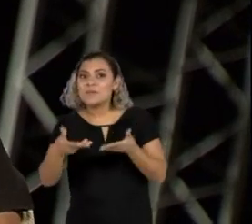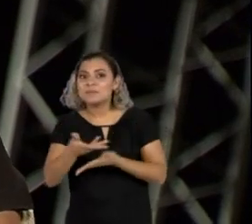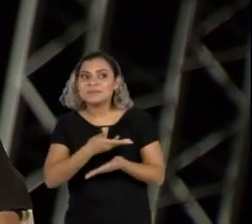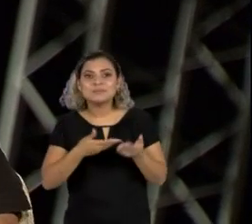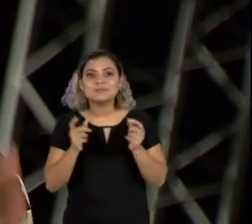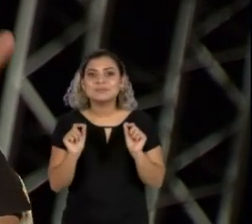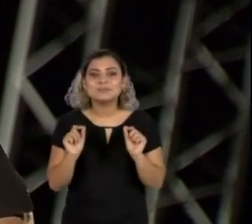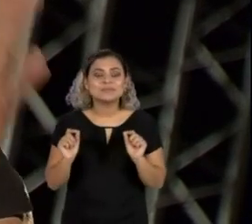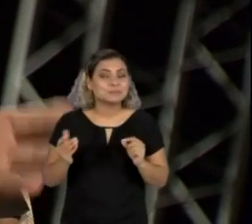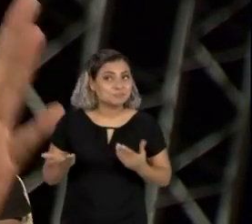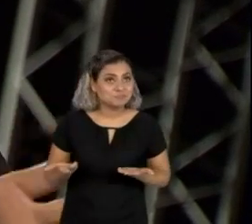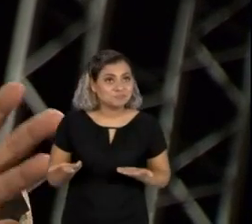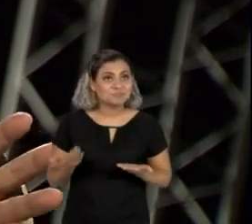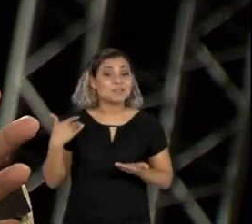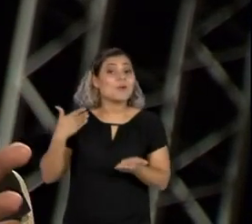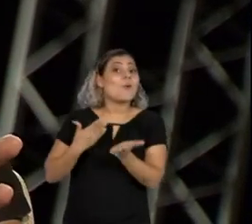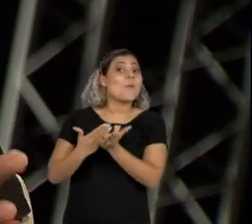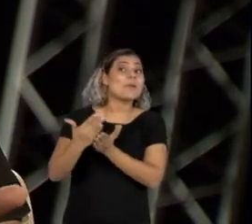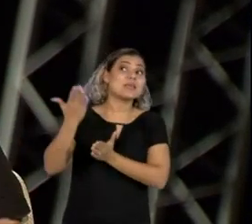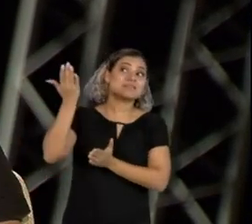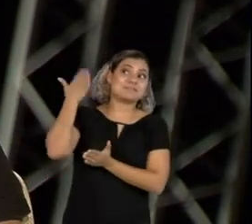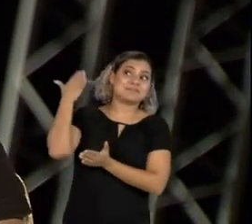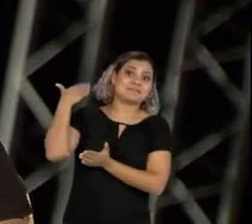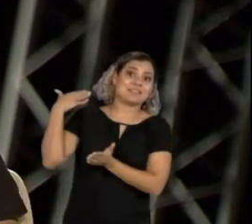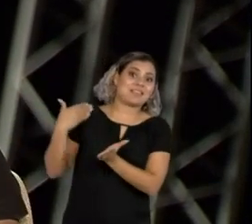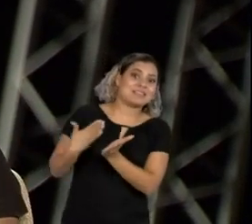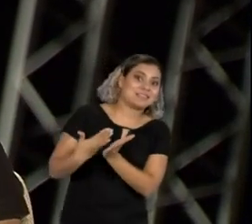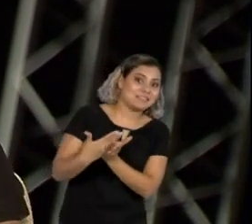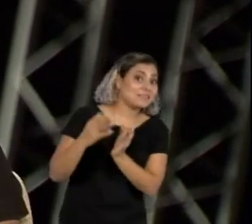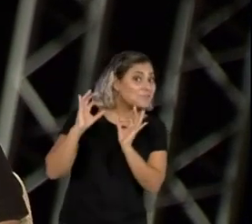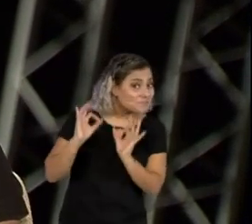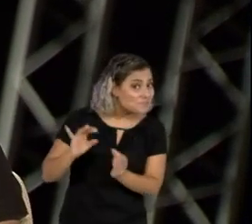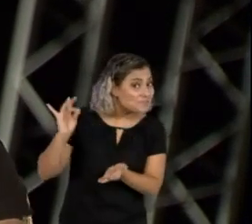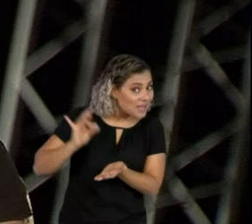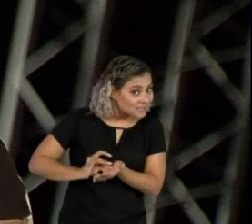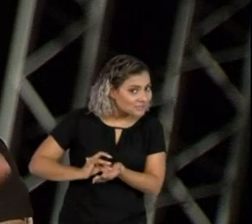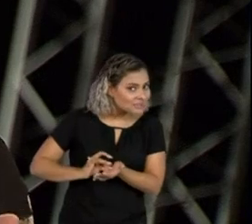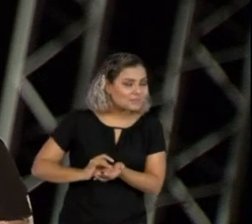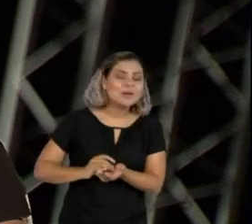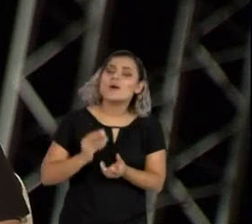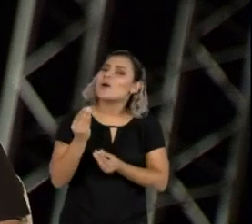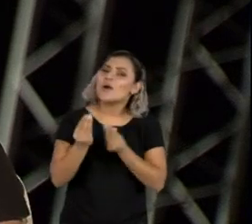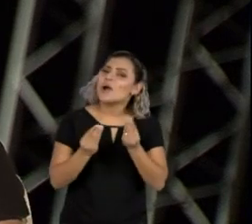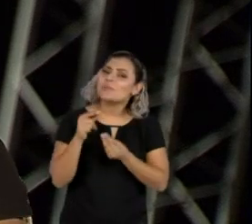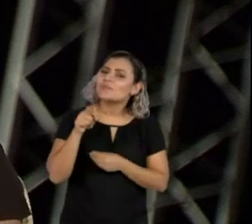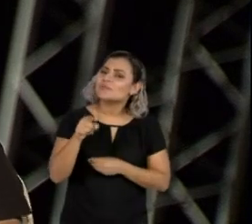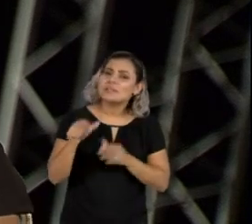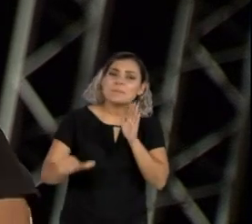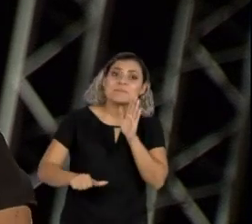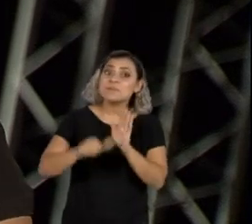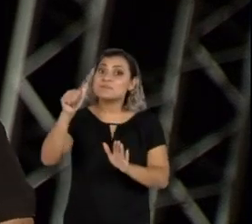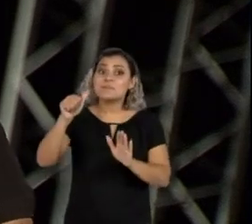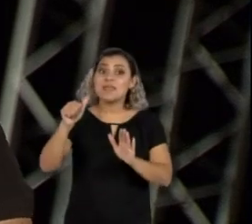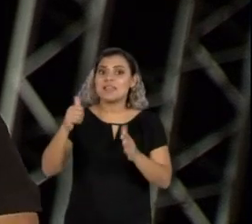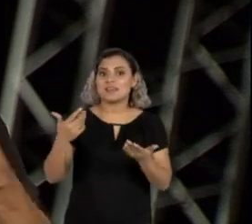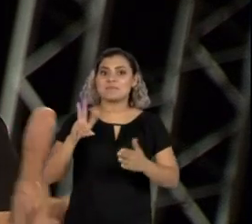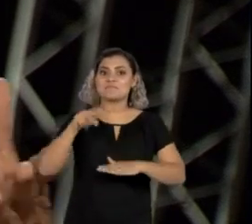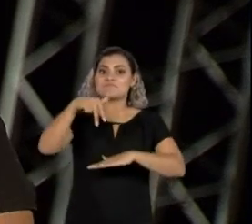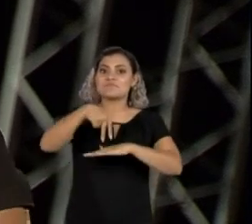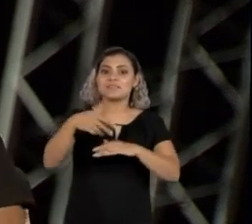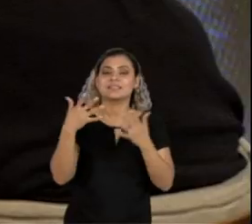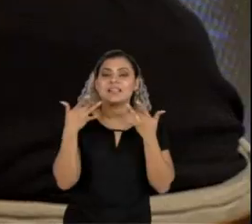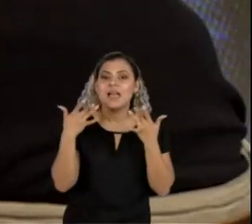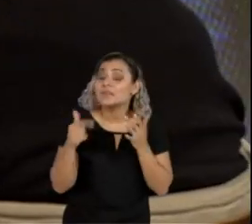aí. Lá do começo mesmo, hein? Quando é que foi a sua primeira aparição no palco, a